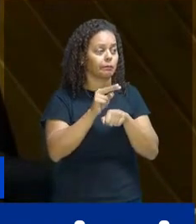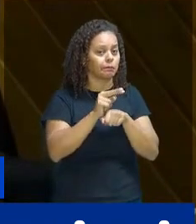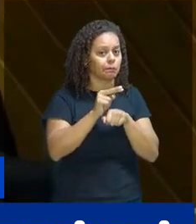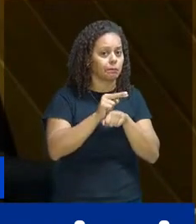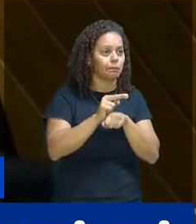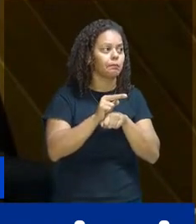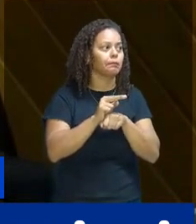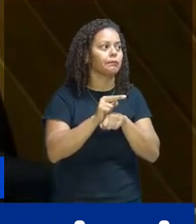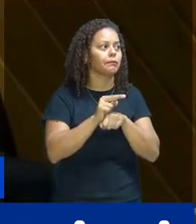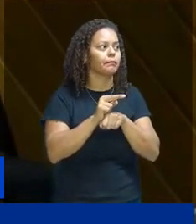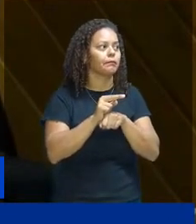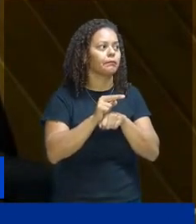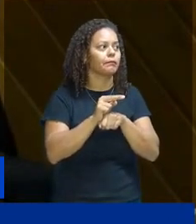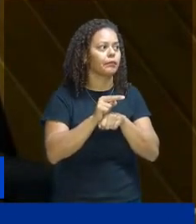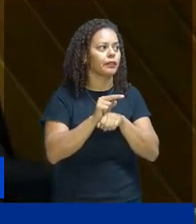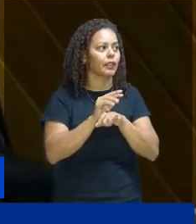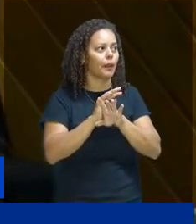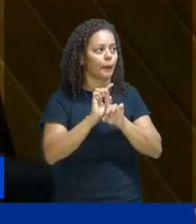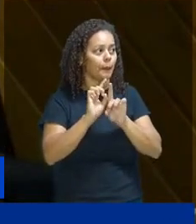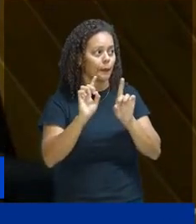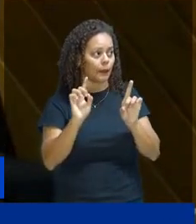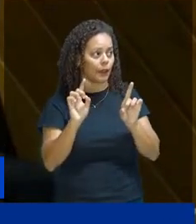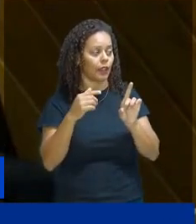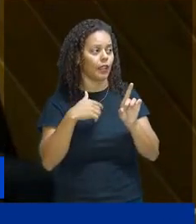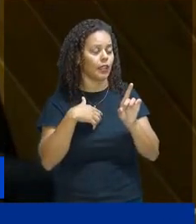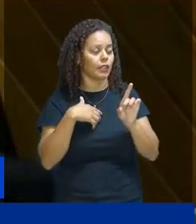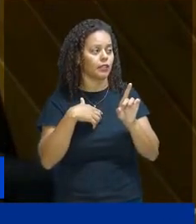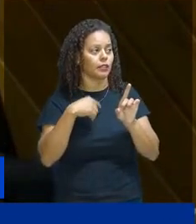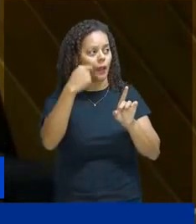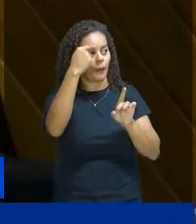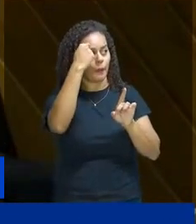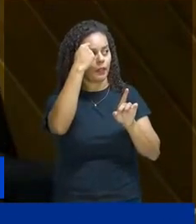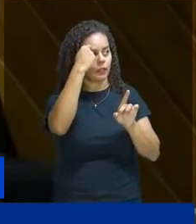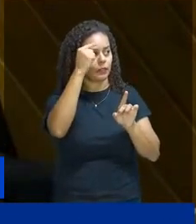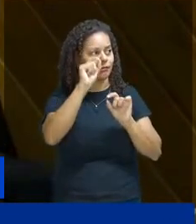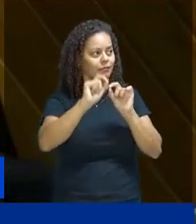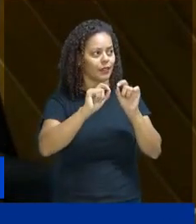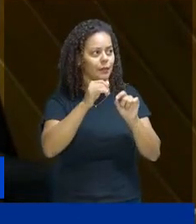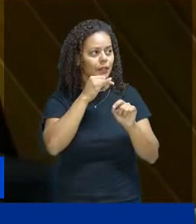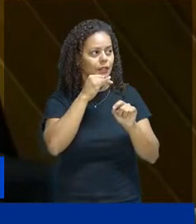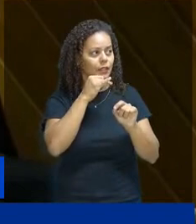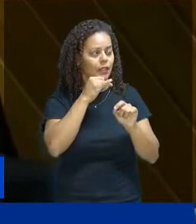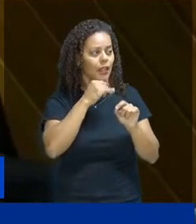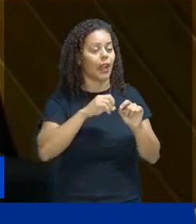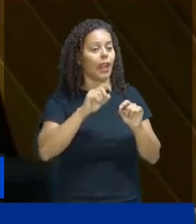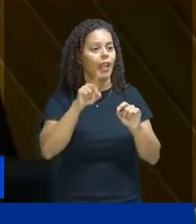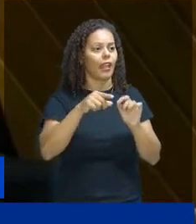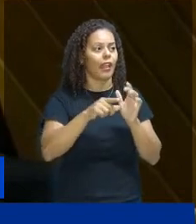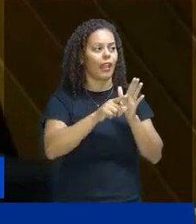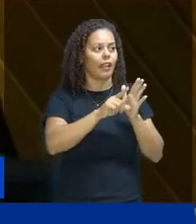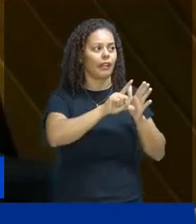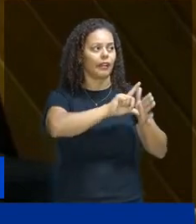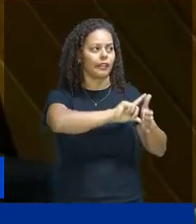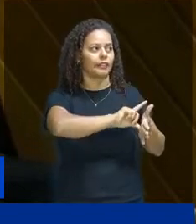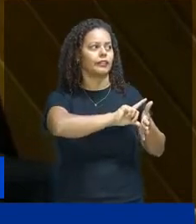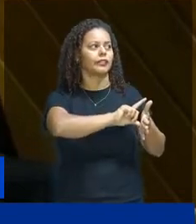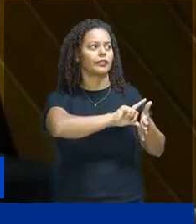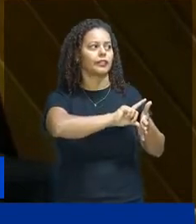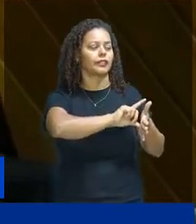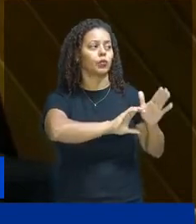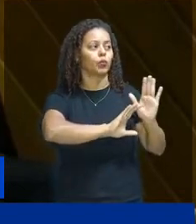ocorreu no caso concreto, mas, de um modo geral, é evidente a intenção de prevenir